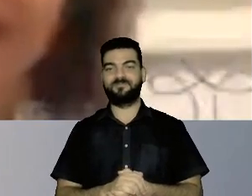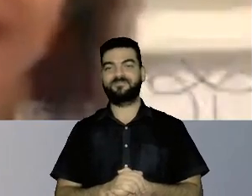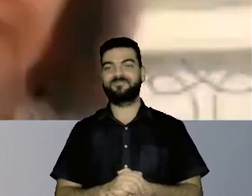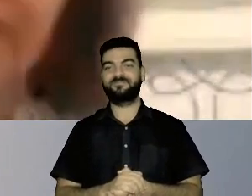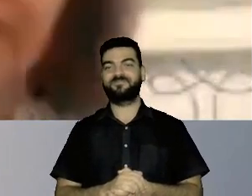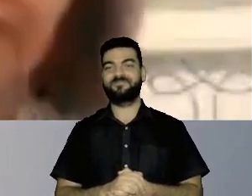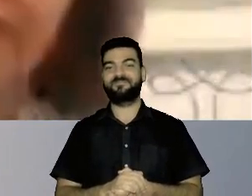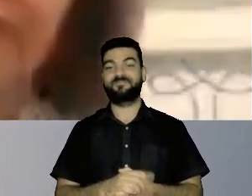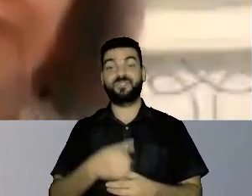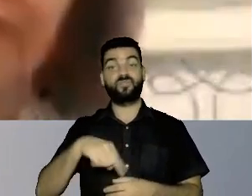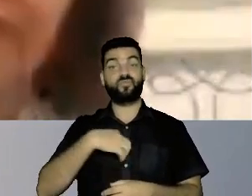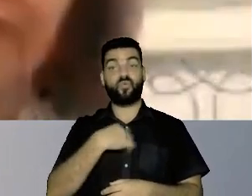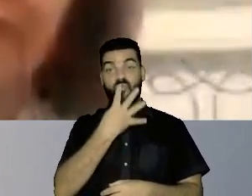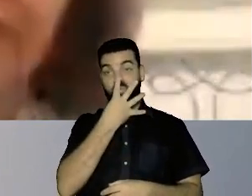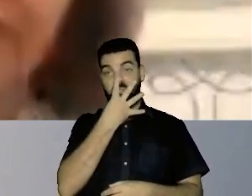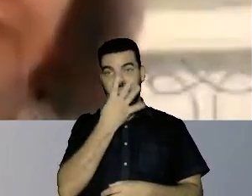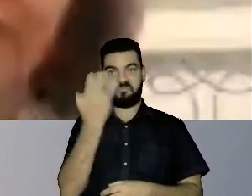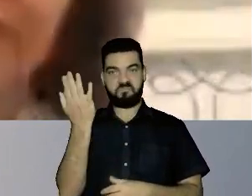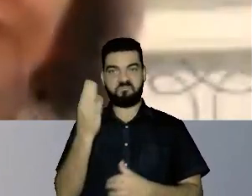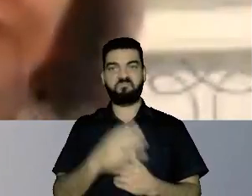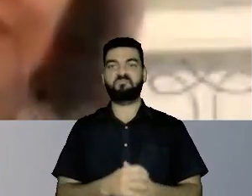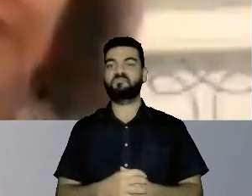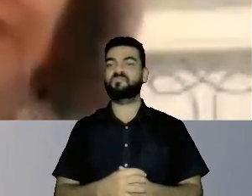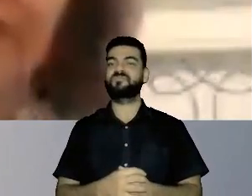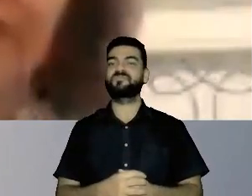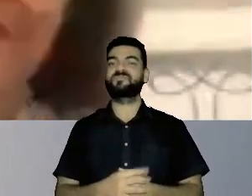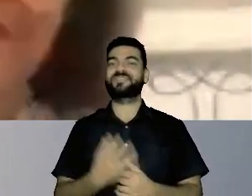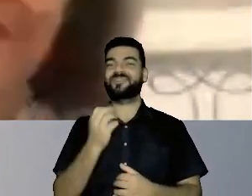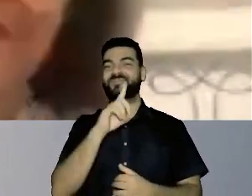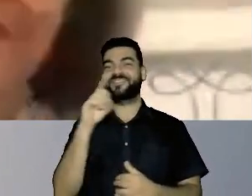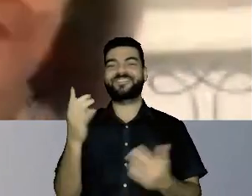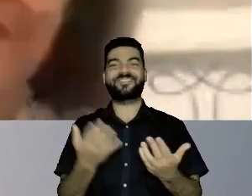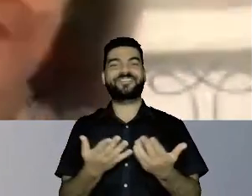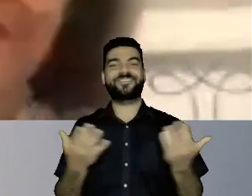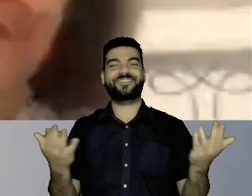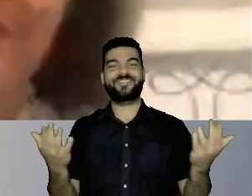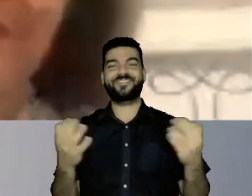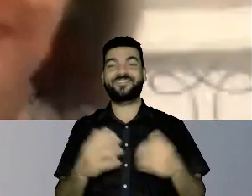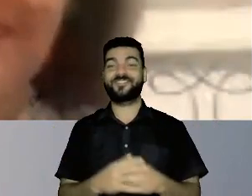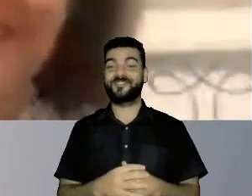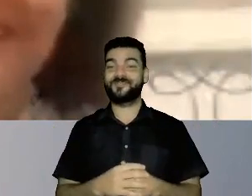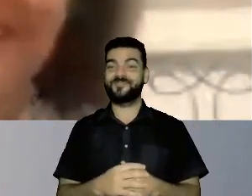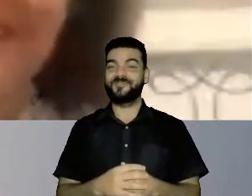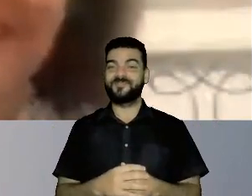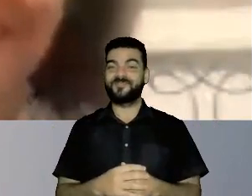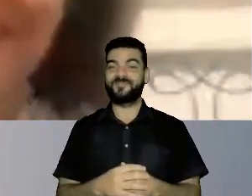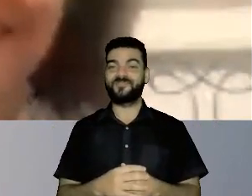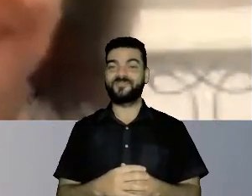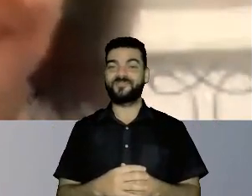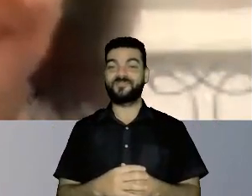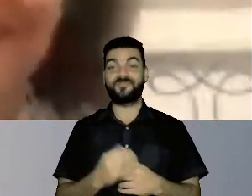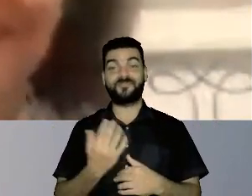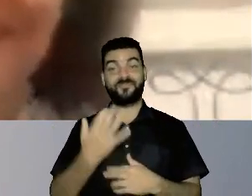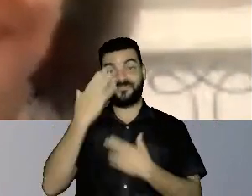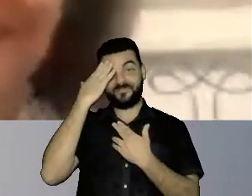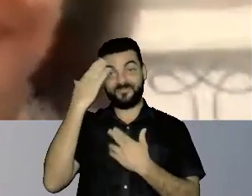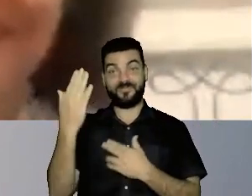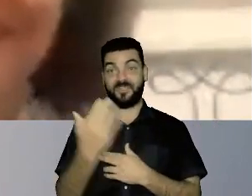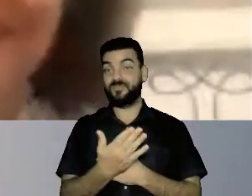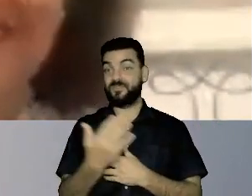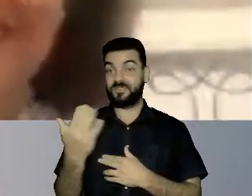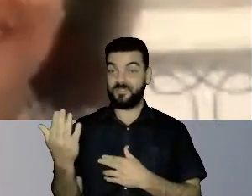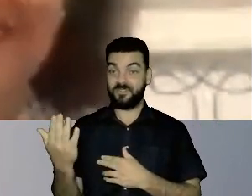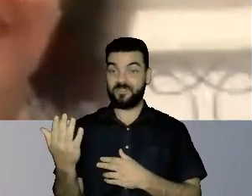EMAG. Vlad, com a palavra. Estamos ansiosas e ansiosos para ouvi-lo. Bom dia